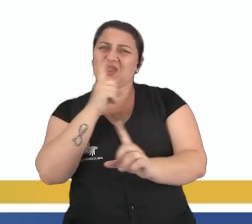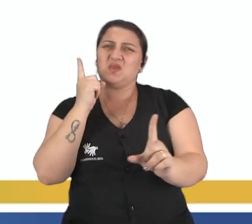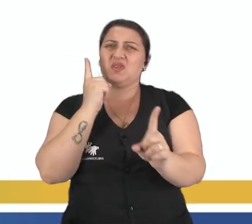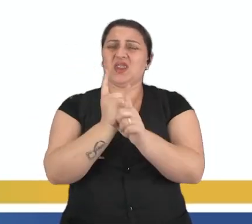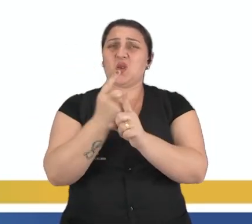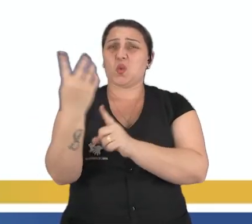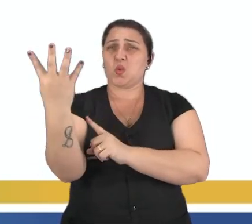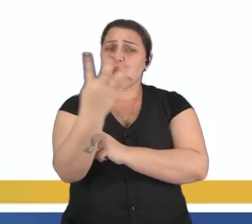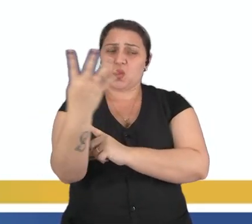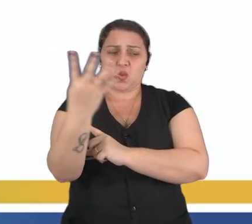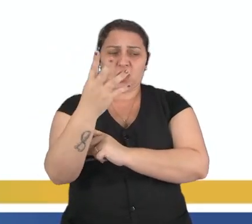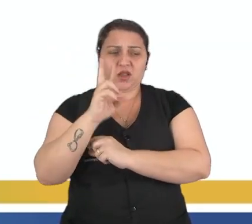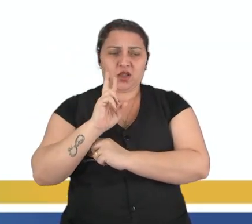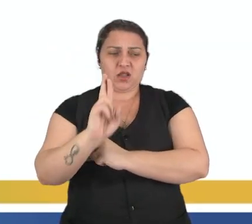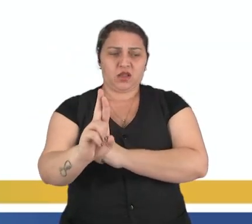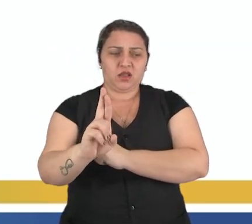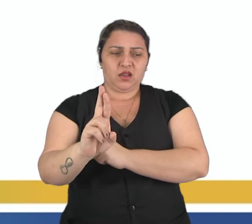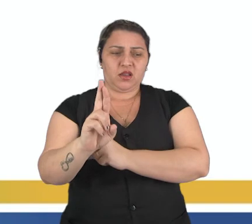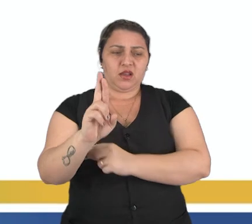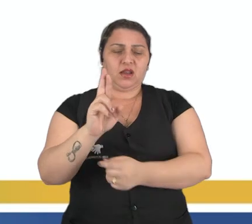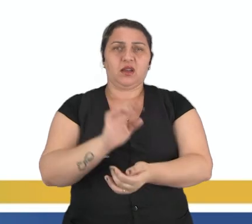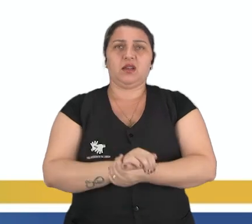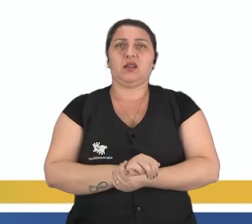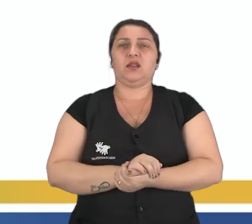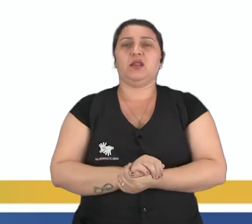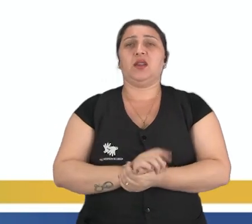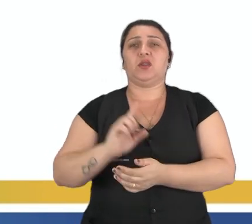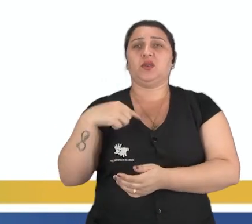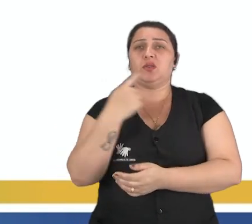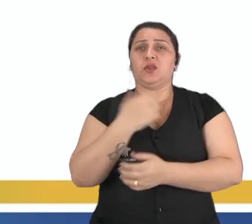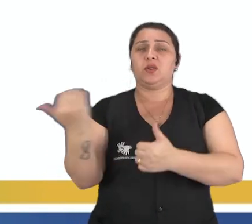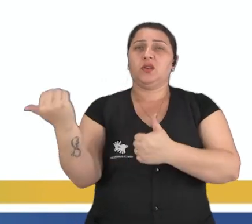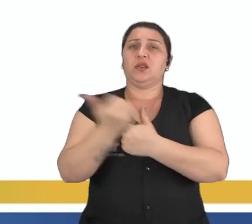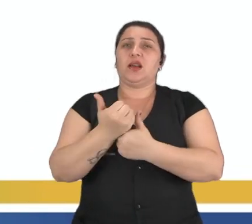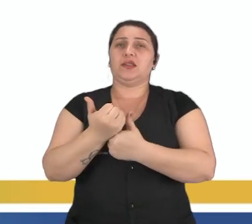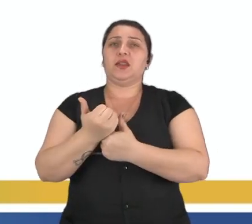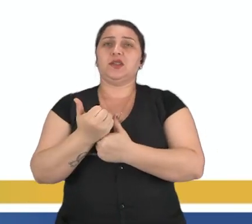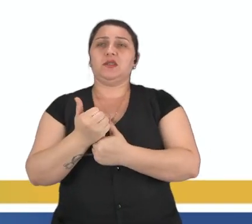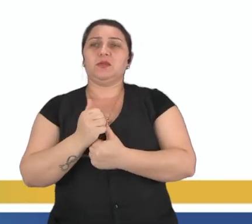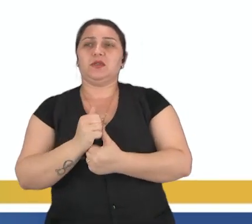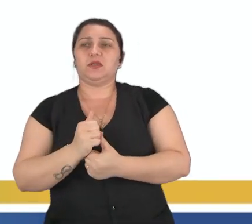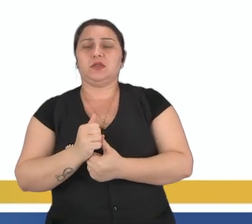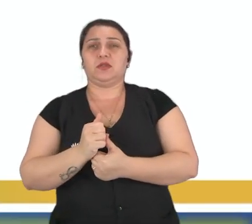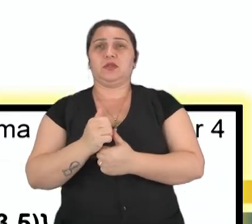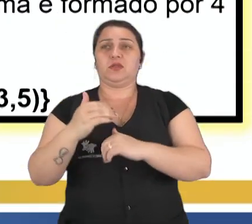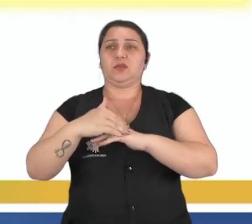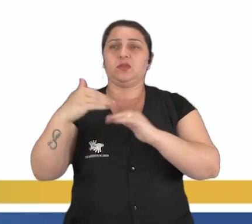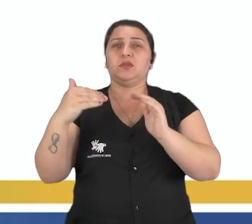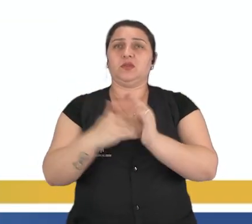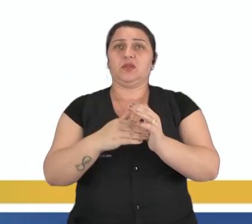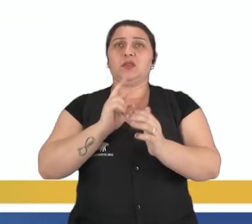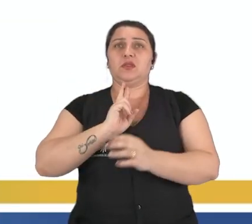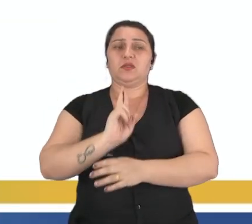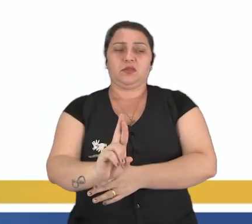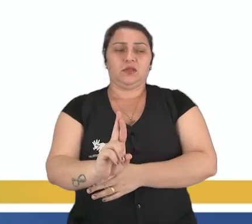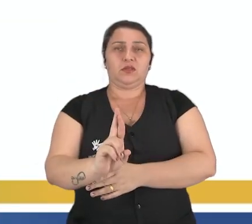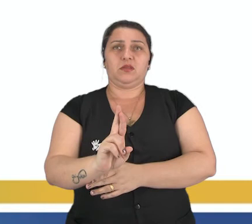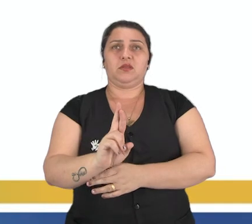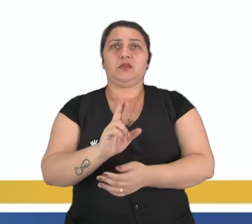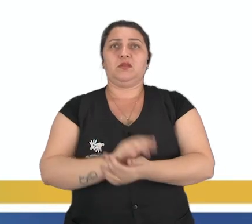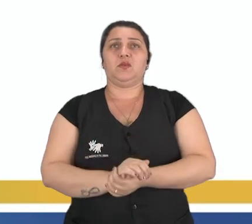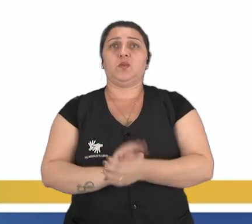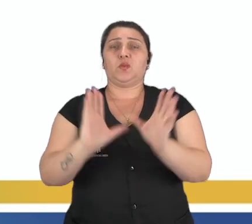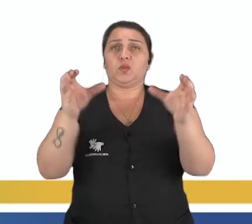encontramos 4 soluções, mas é porque a nossa substituição nos permite encontrar todas essas soluções. Então, gente, ó,